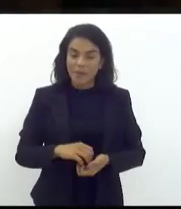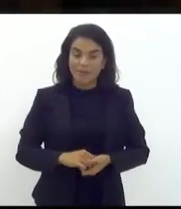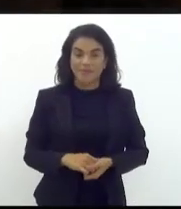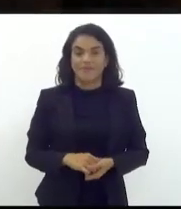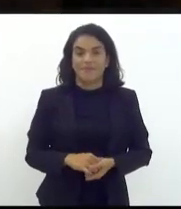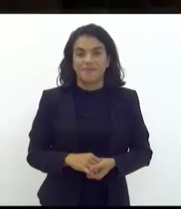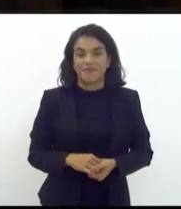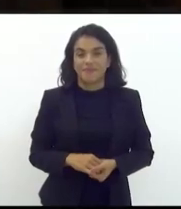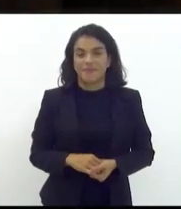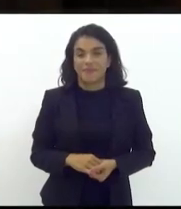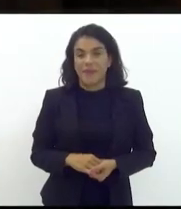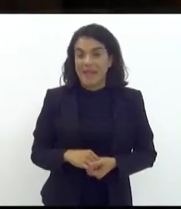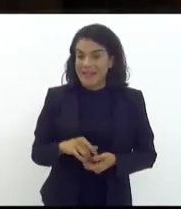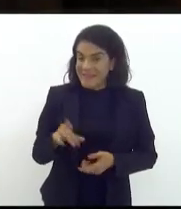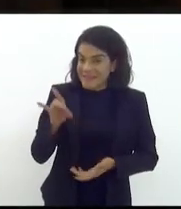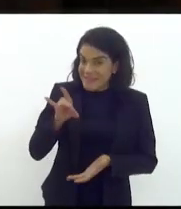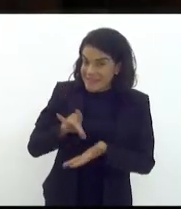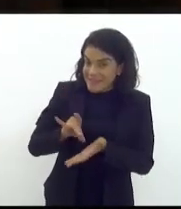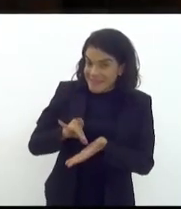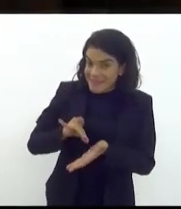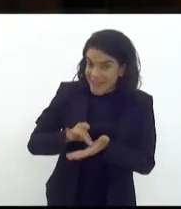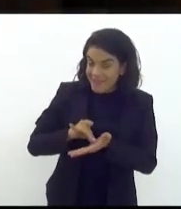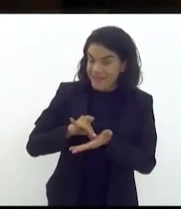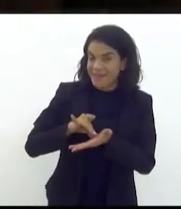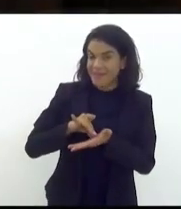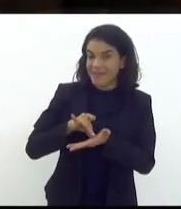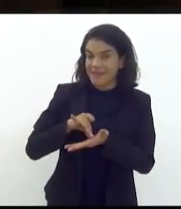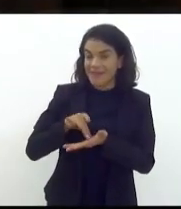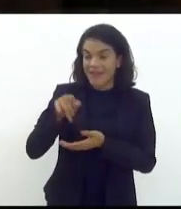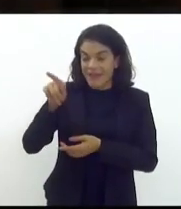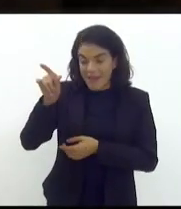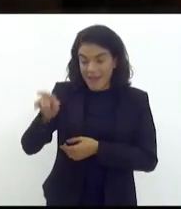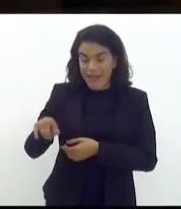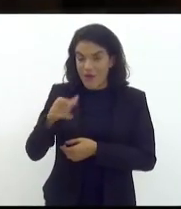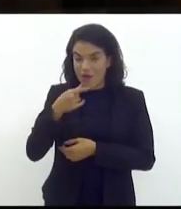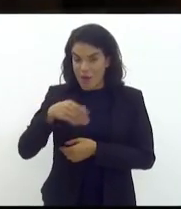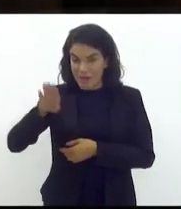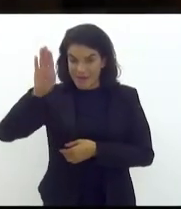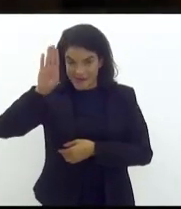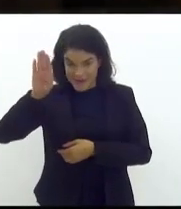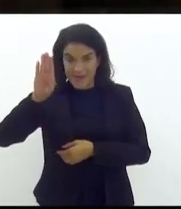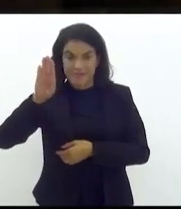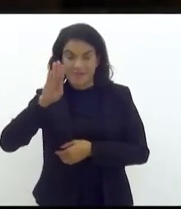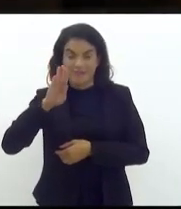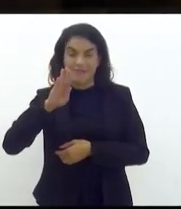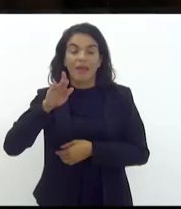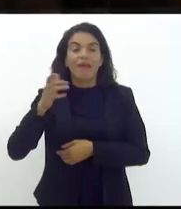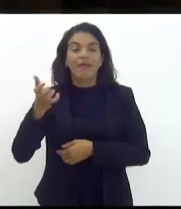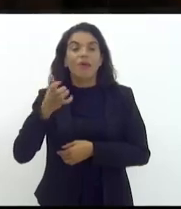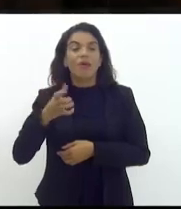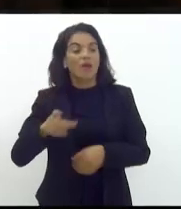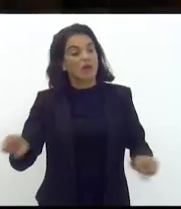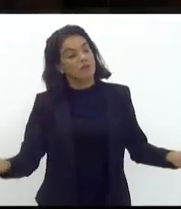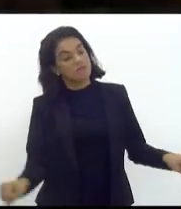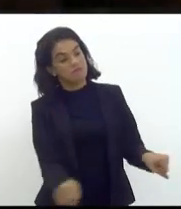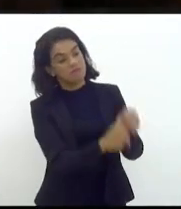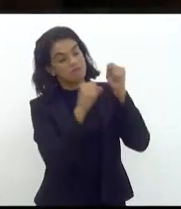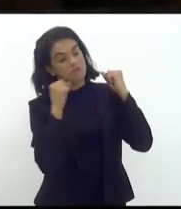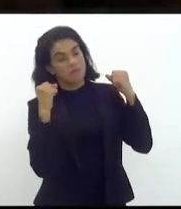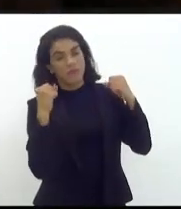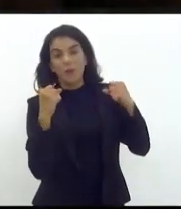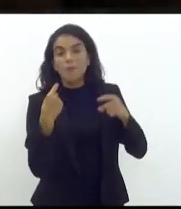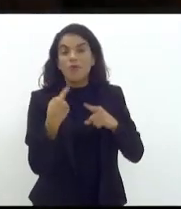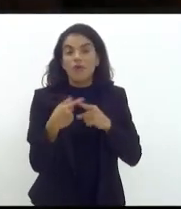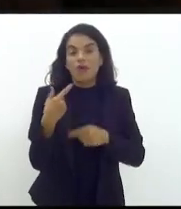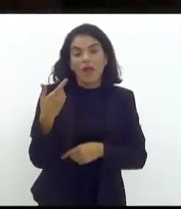ele no fundo no fundo ele tá querendo que esse sistema se exploda porque